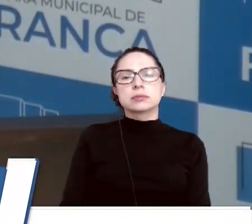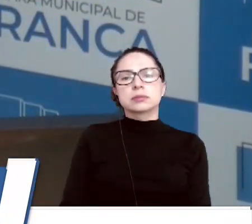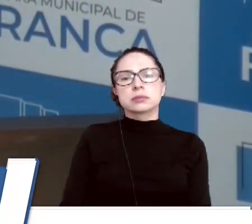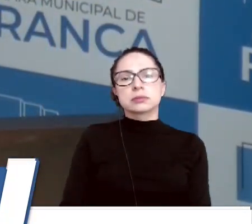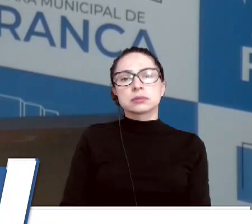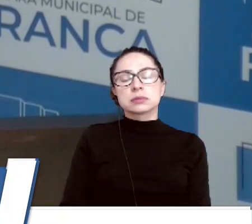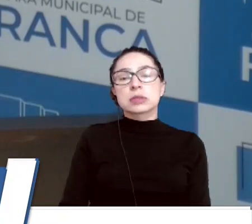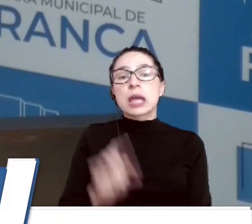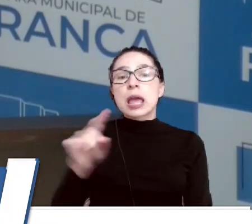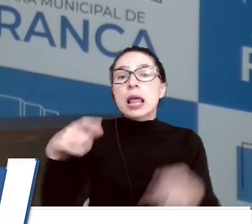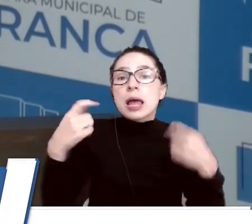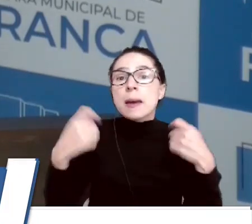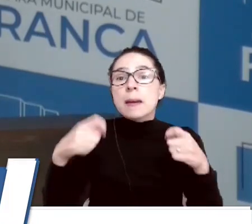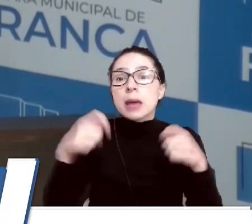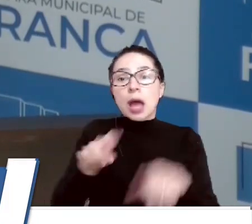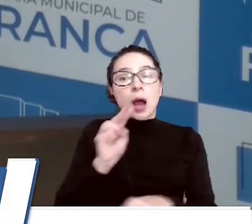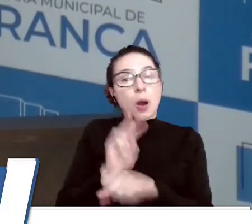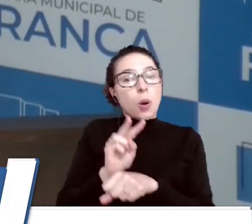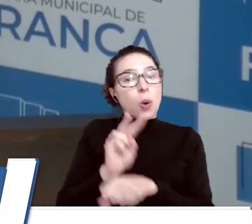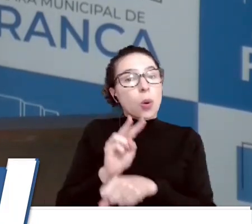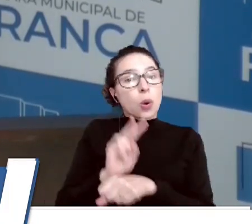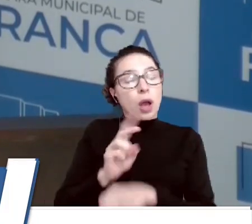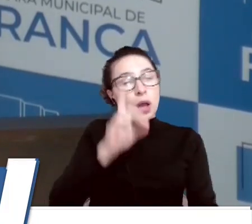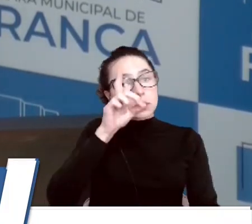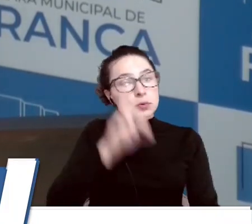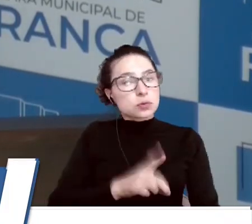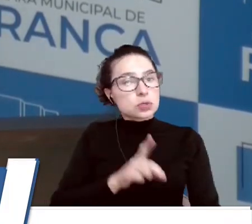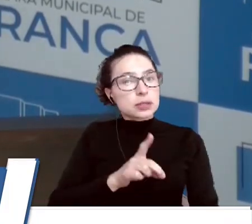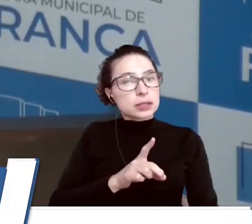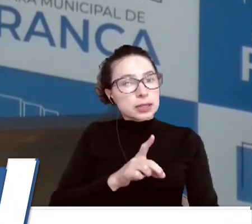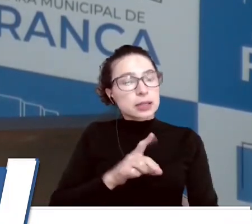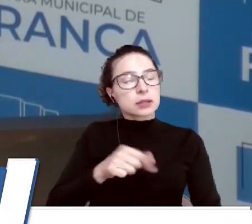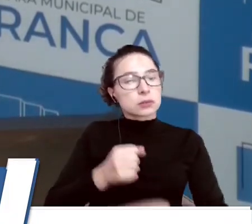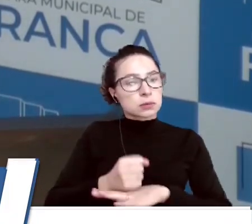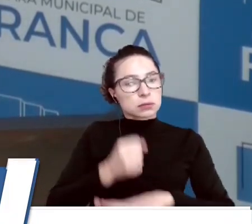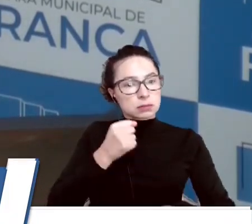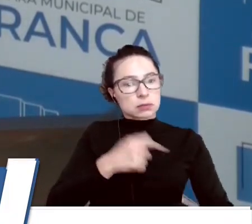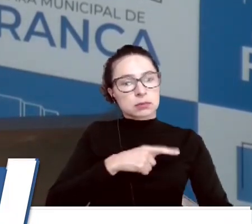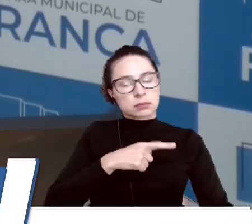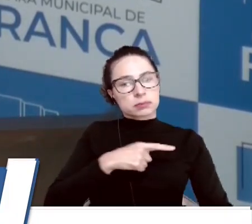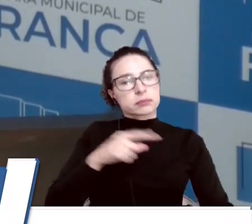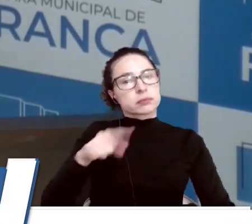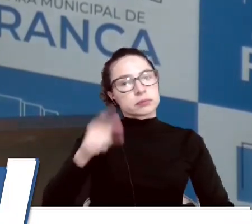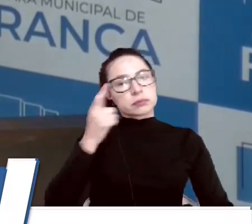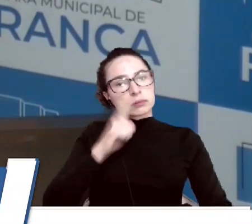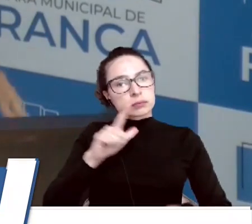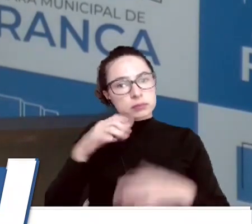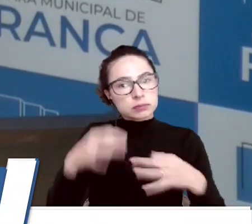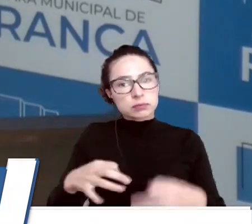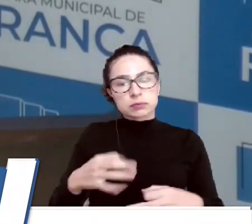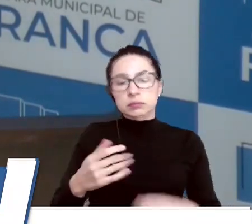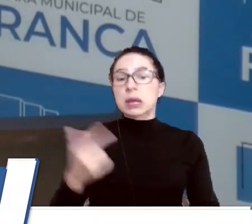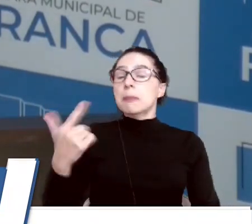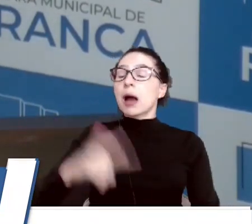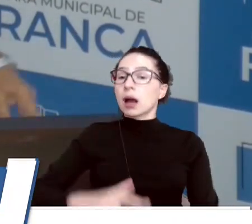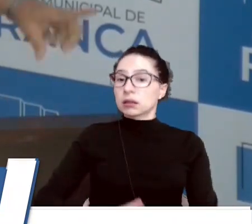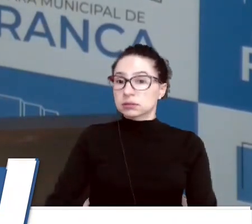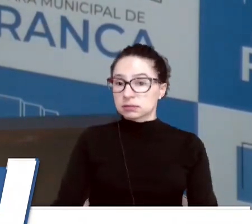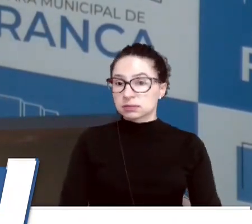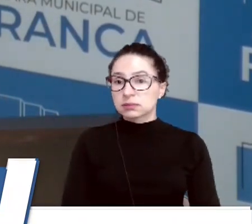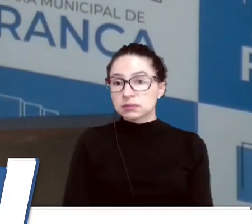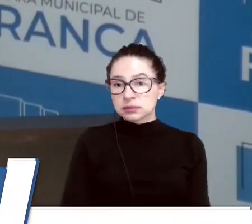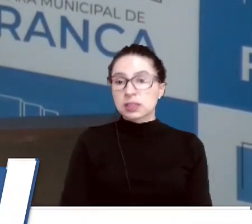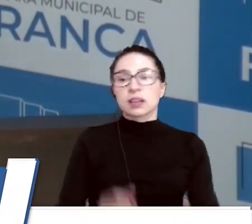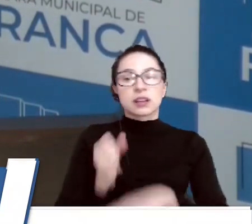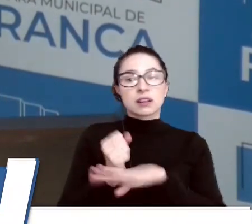Ele precisa proteger os direitos que Franca tem e é adquirido. Disse mais,